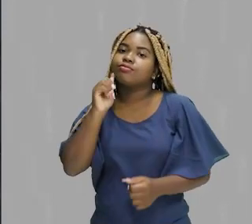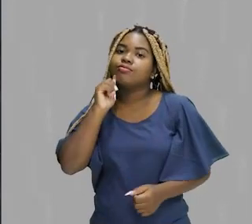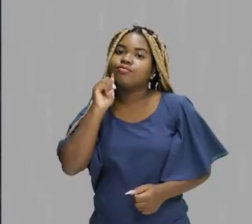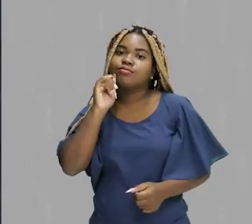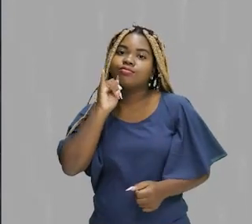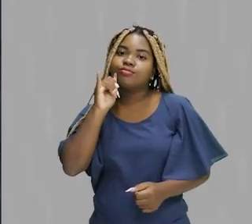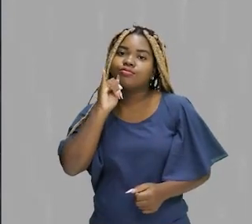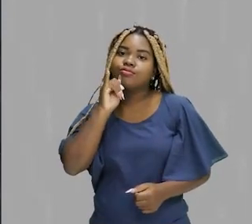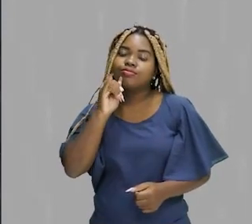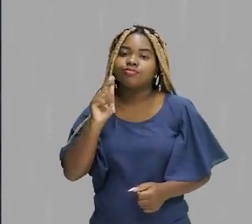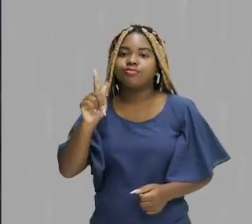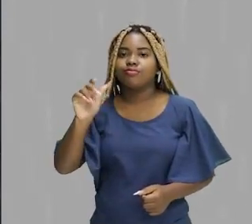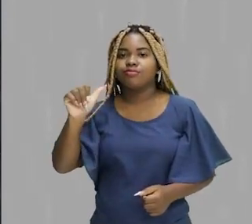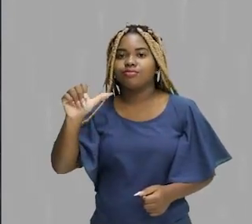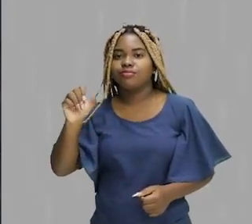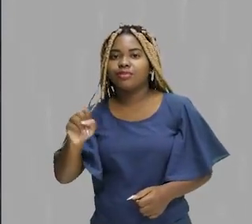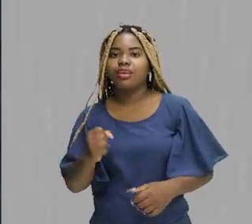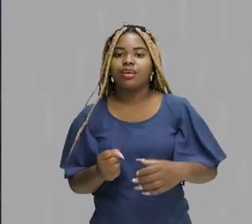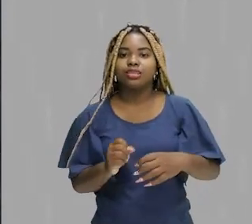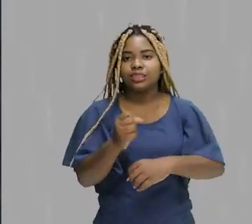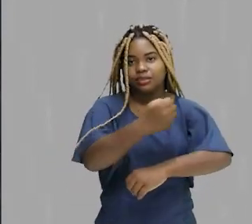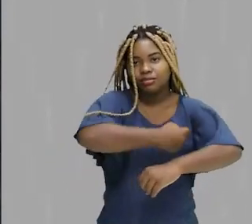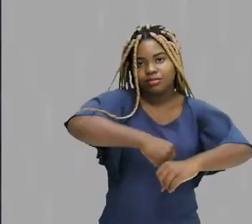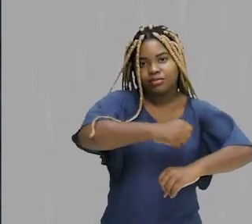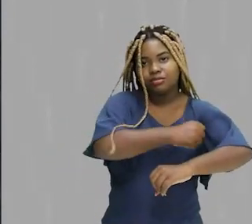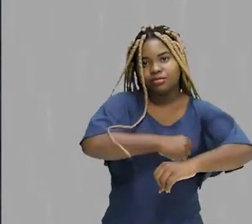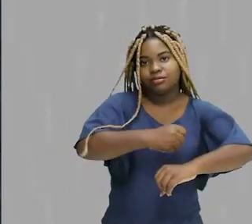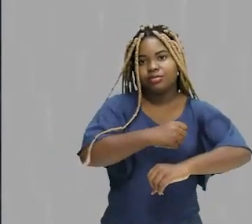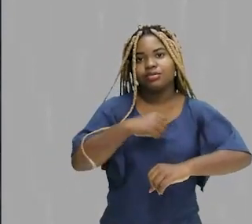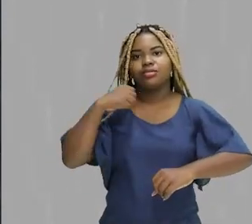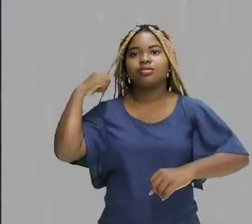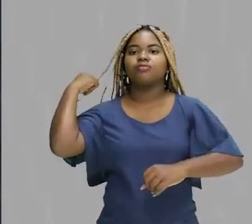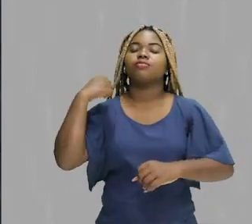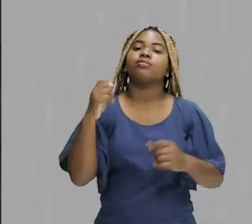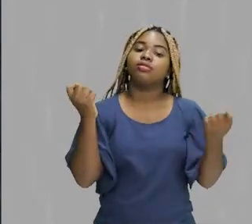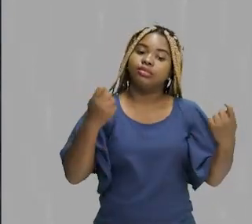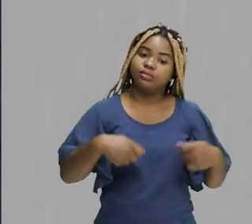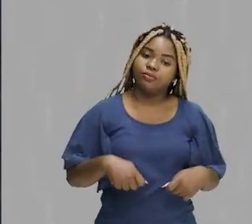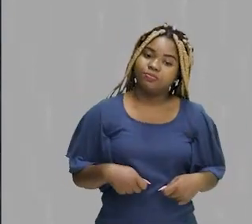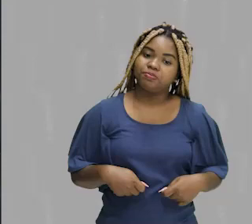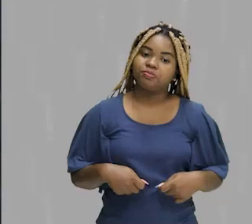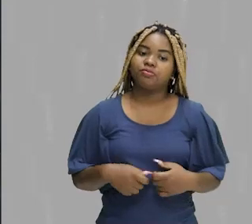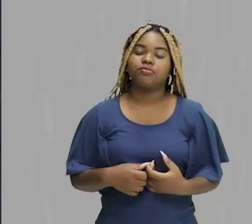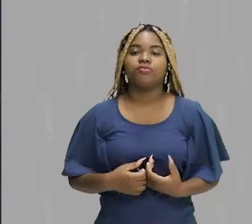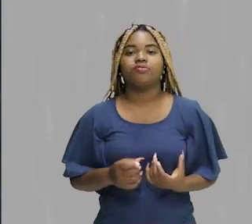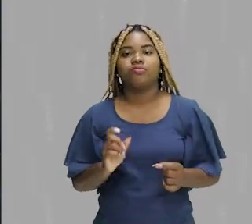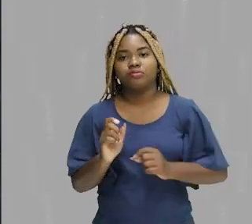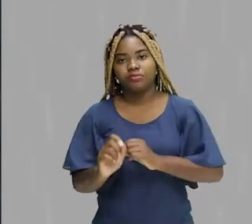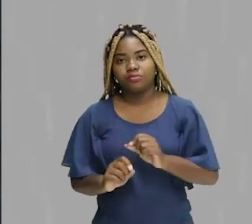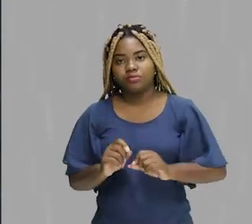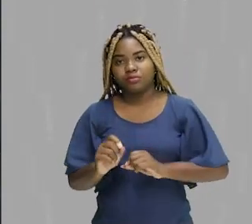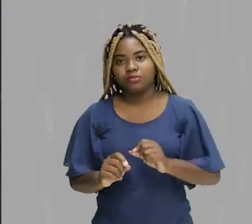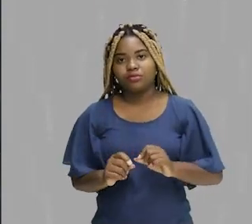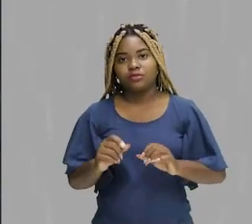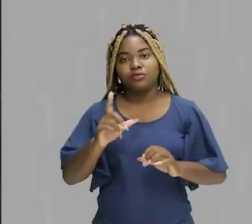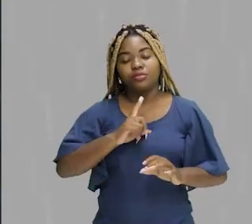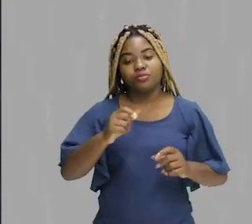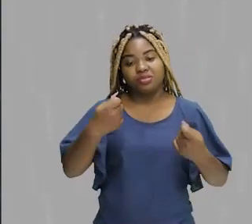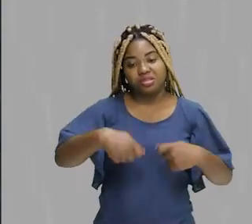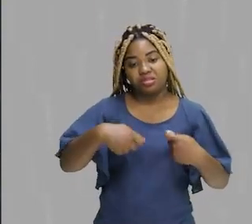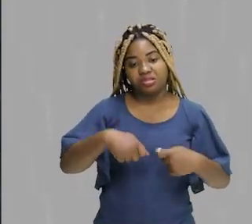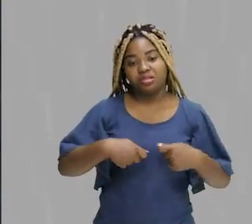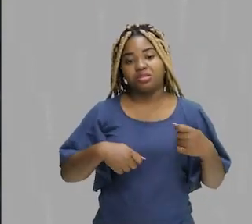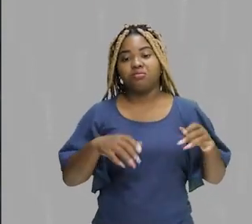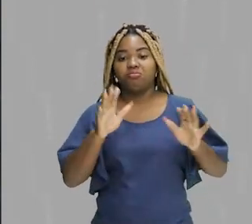o gás de cozinha. Ele é altamente inflamável, então a gente requer cuidados